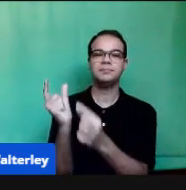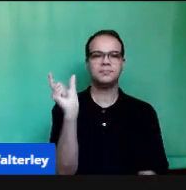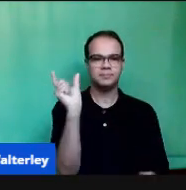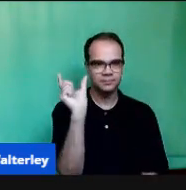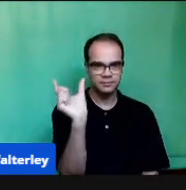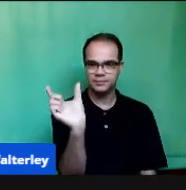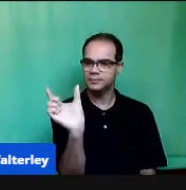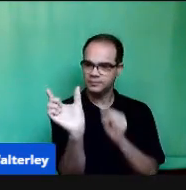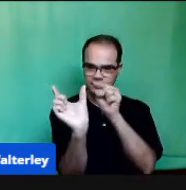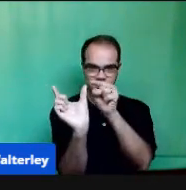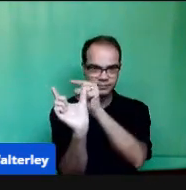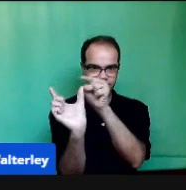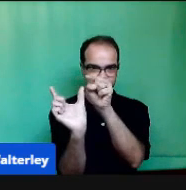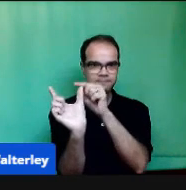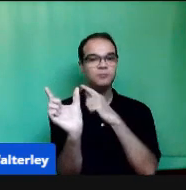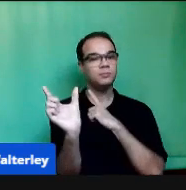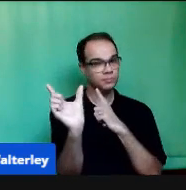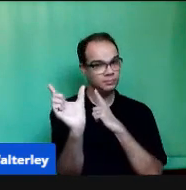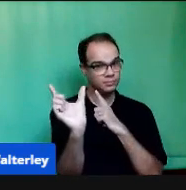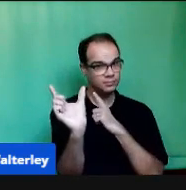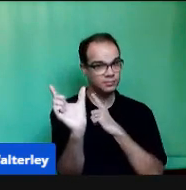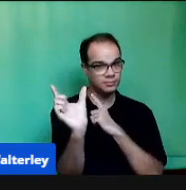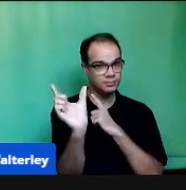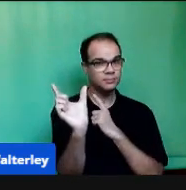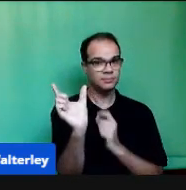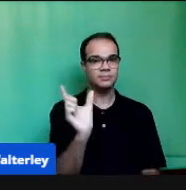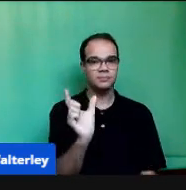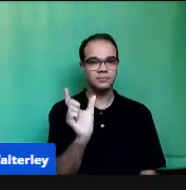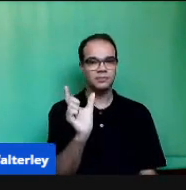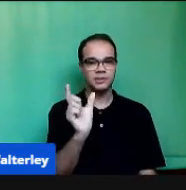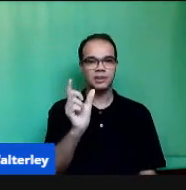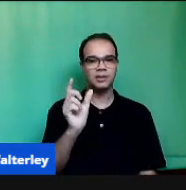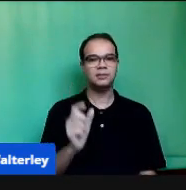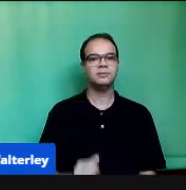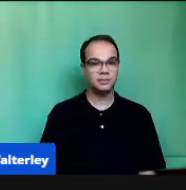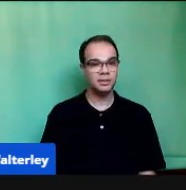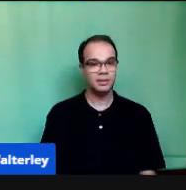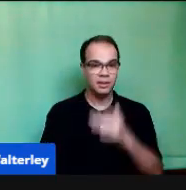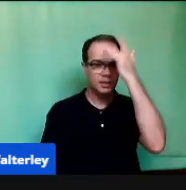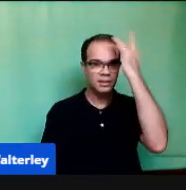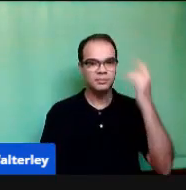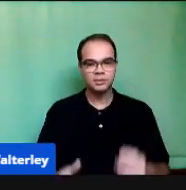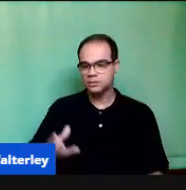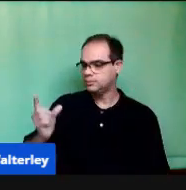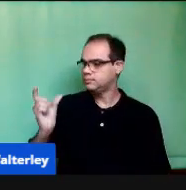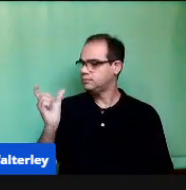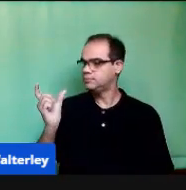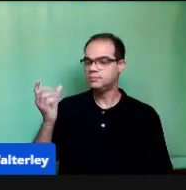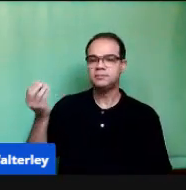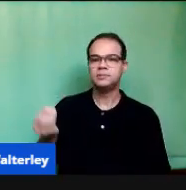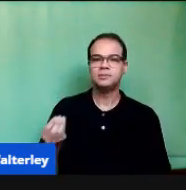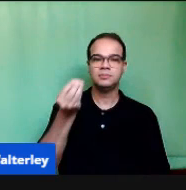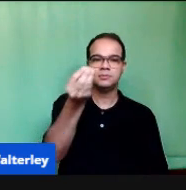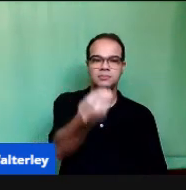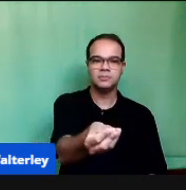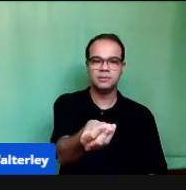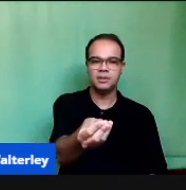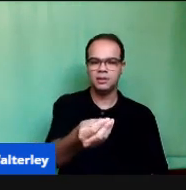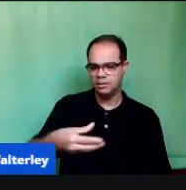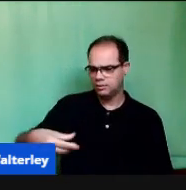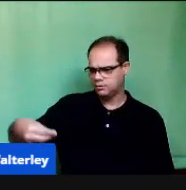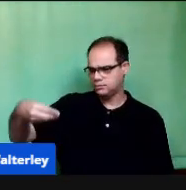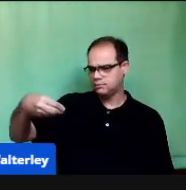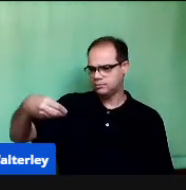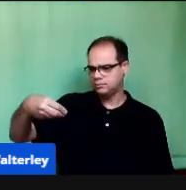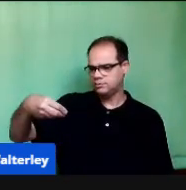uma forma geral tem de compreender que se trata de uma pessoa trans e tem uma carteirinha de nome social. Então,